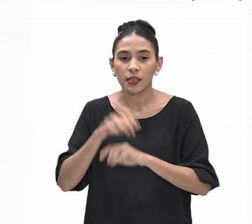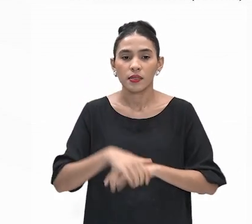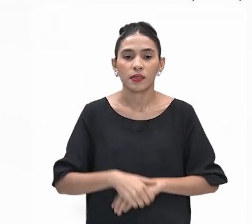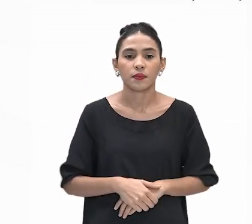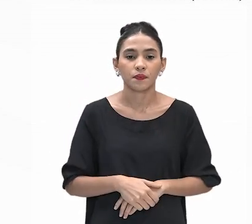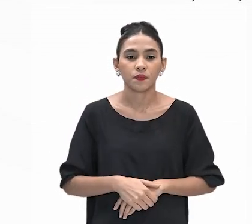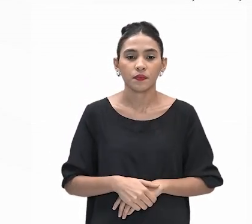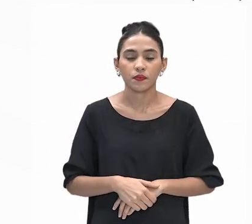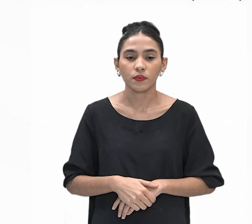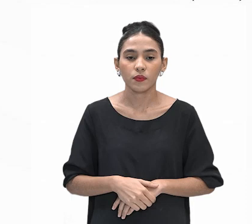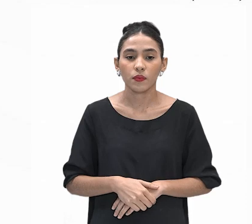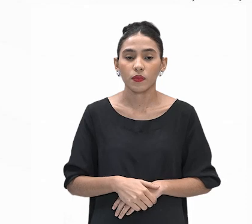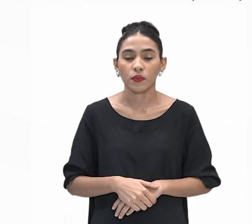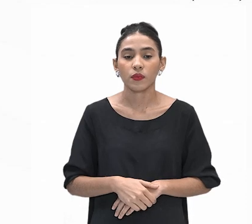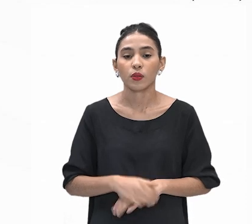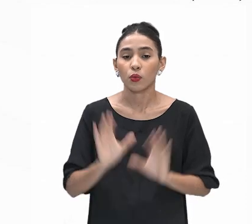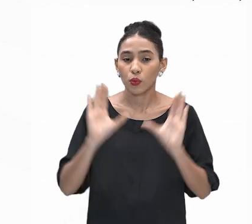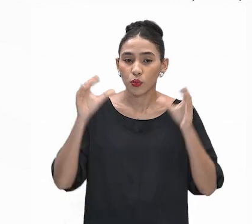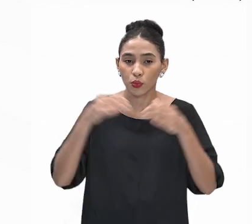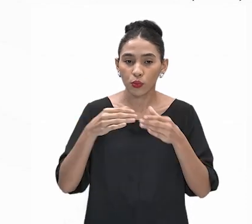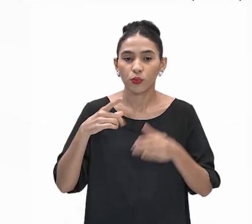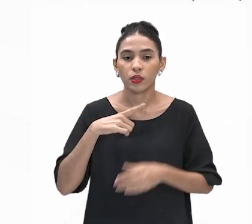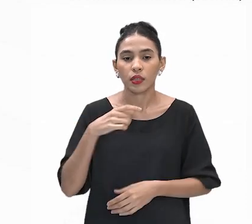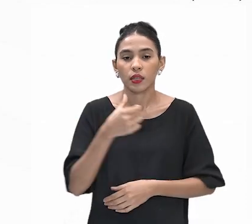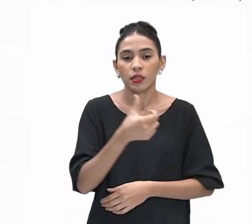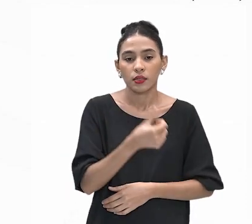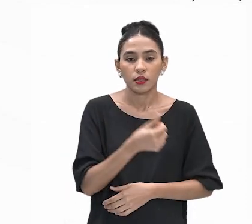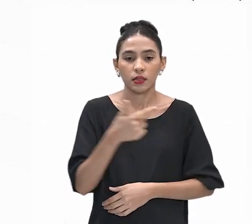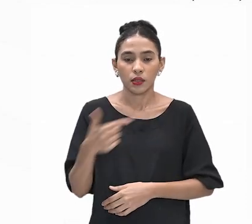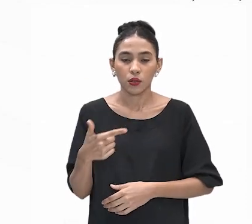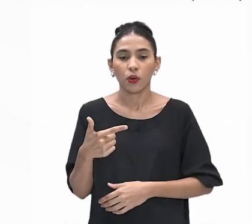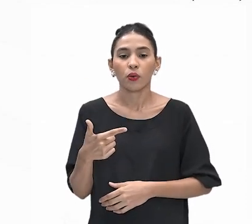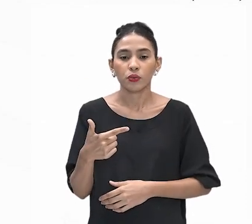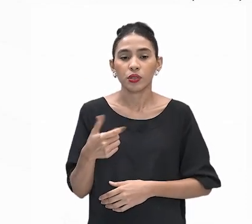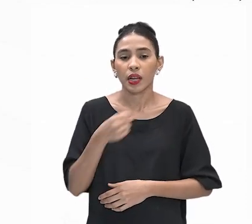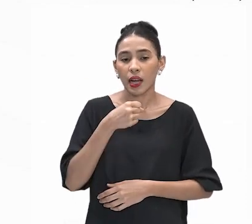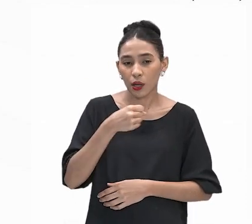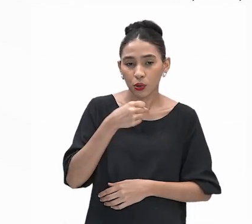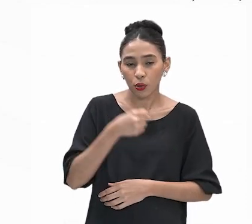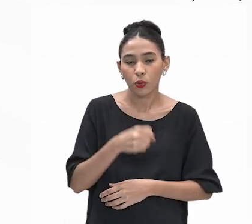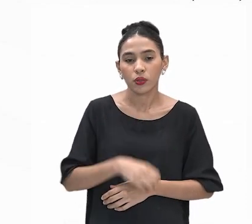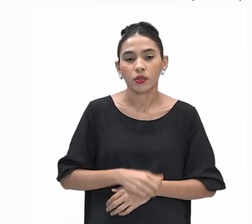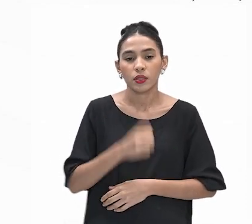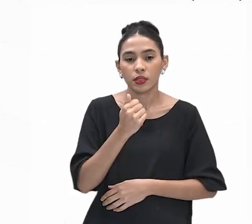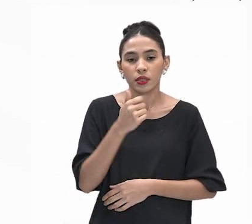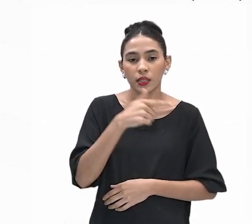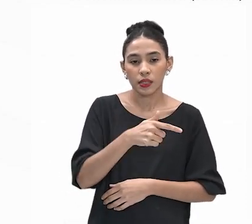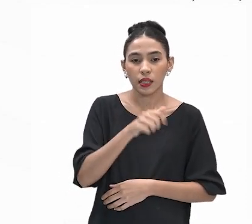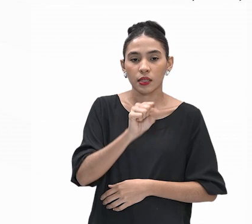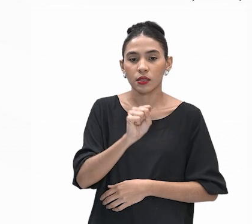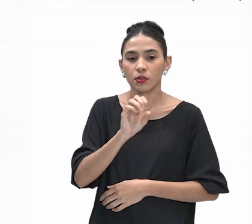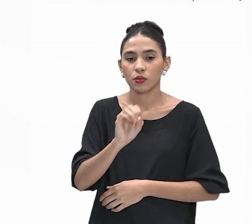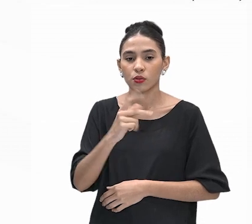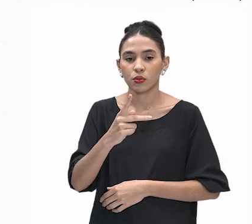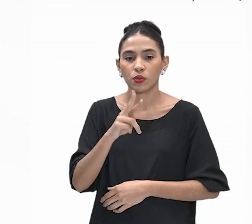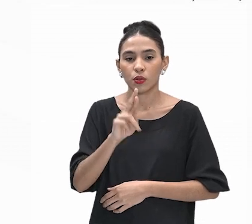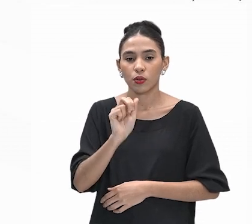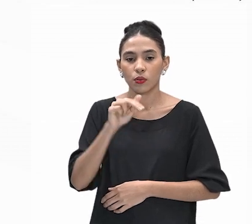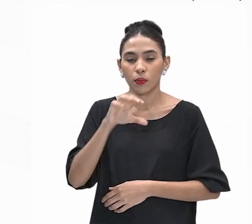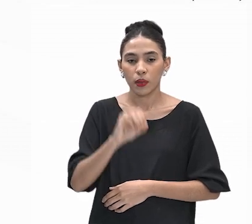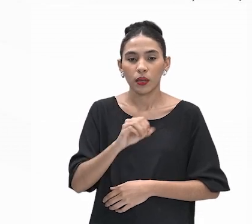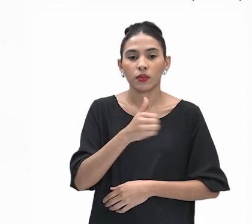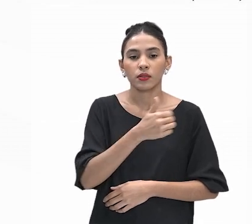Continuando, atualmente o coro é composto por 62 cantores, sendo 17 sopranos,